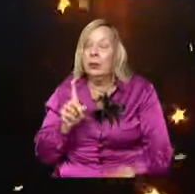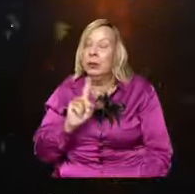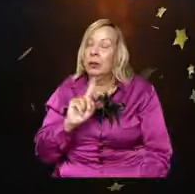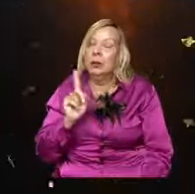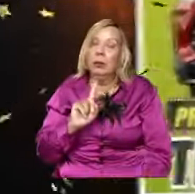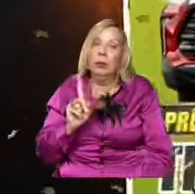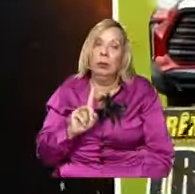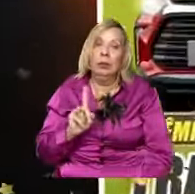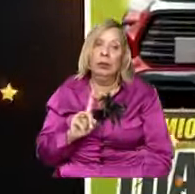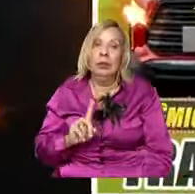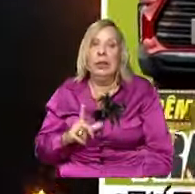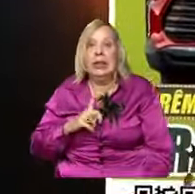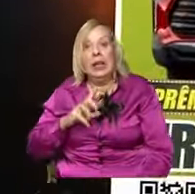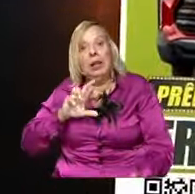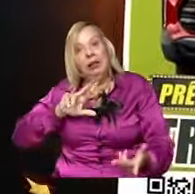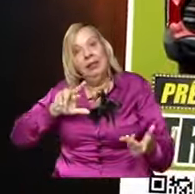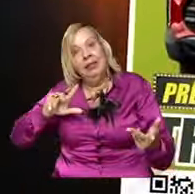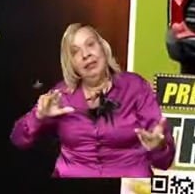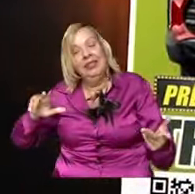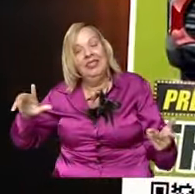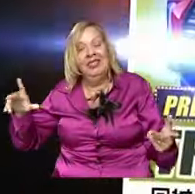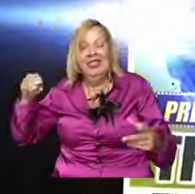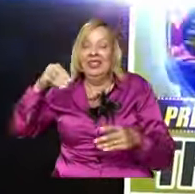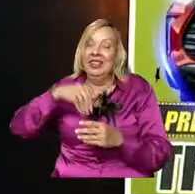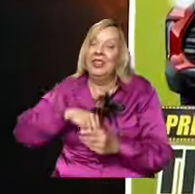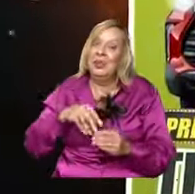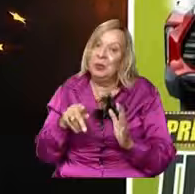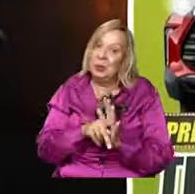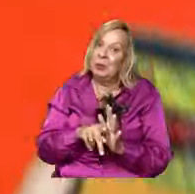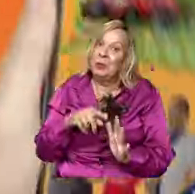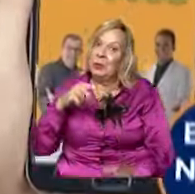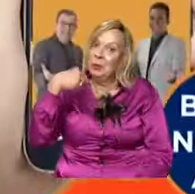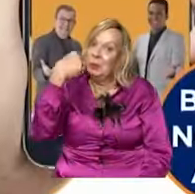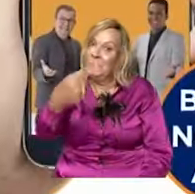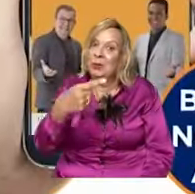seu. Tem din-din, tem iPhone, motos e uma dupla especial. Especial te esperando.